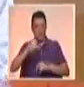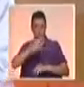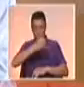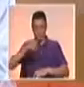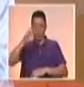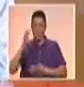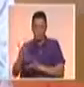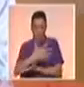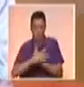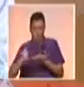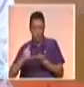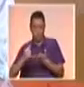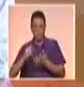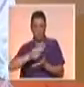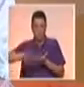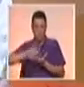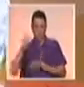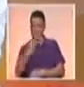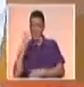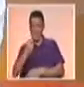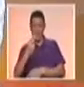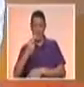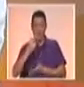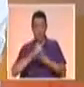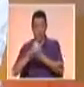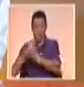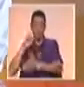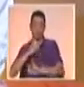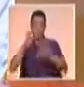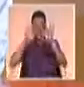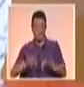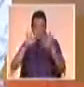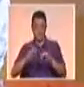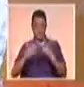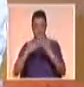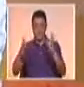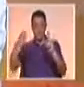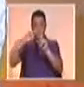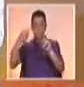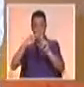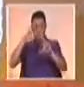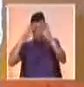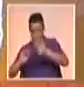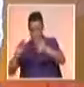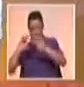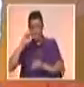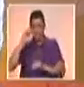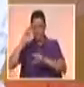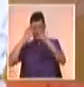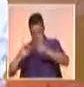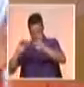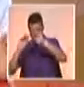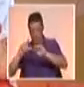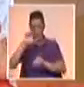os recursos que tinham, com as unidades de apoio ao surdo, e quando abriram as escolas de referência, formação, formador de língua gestual, intérpretes e